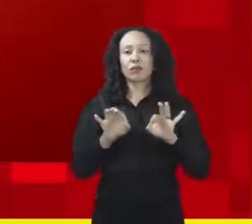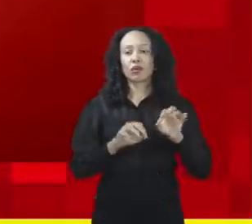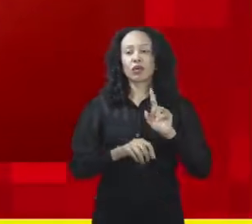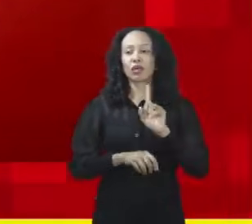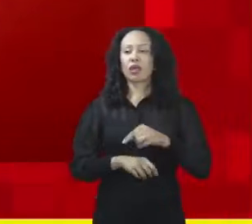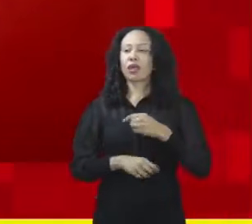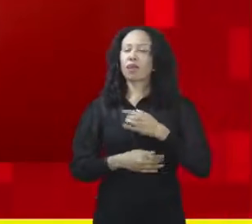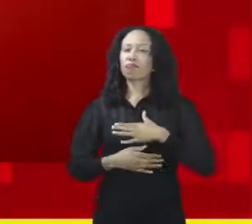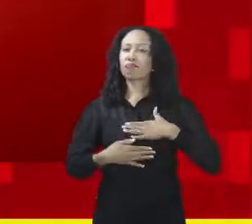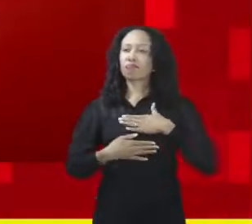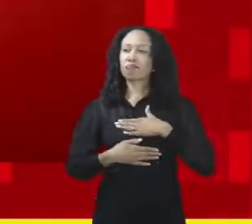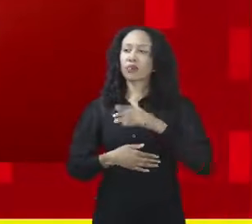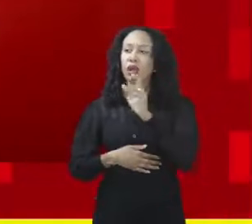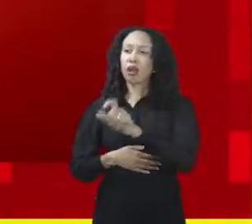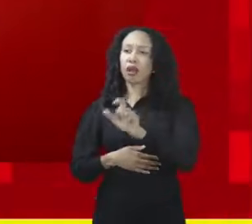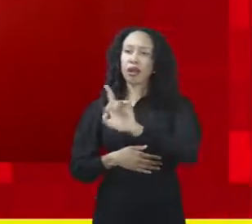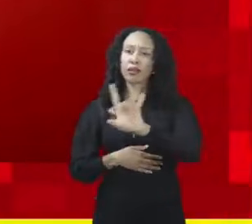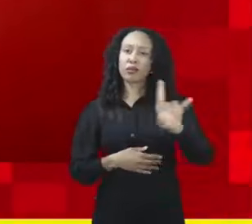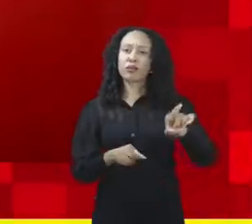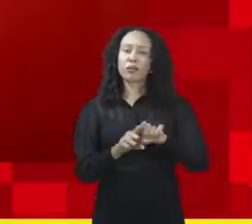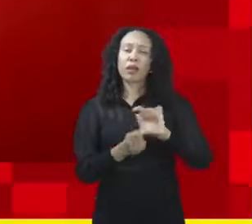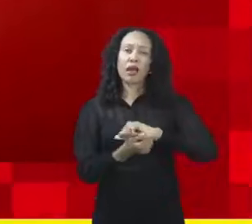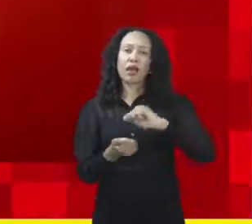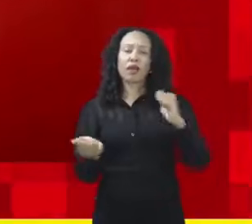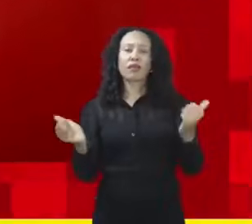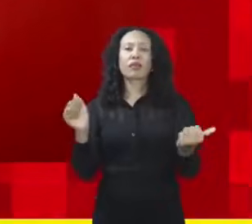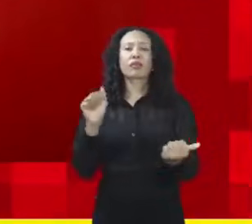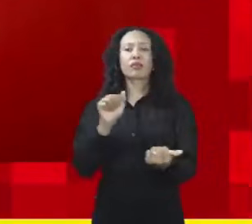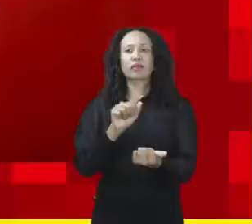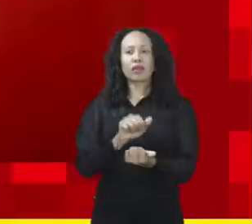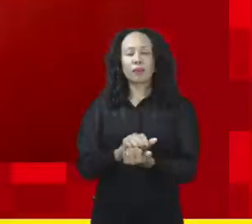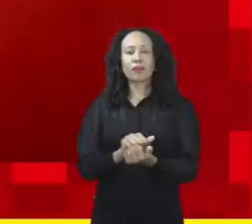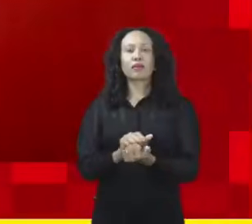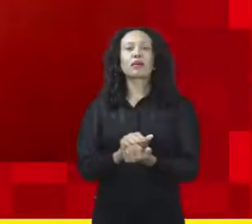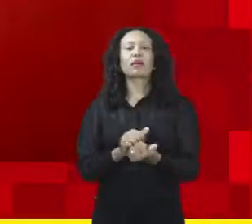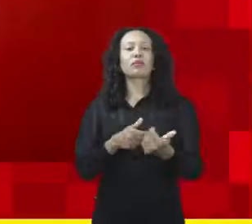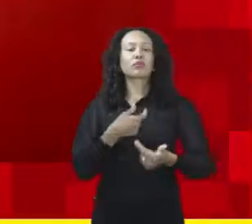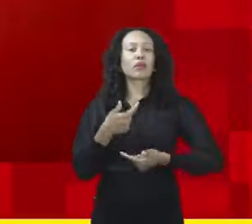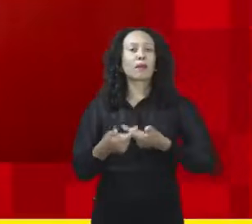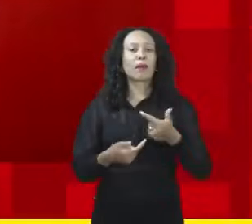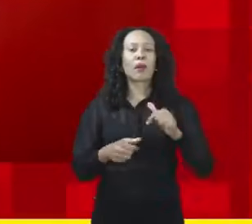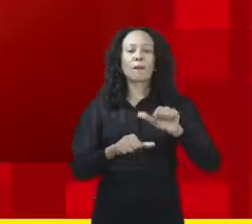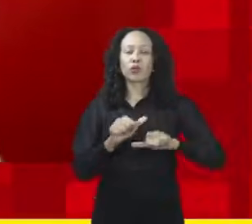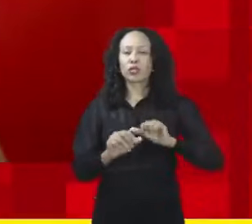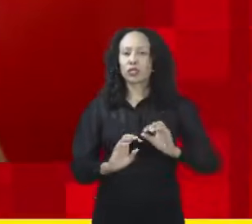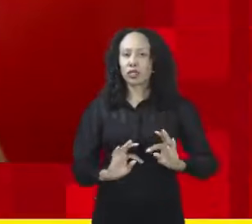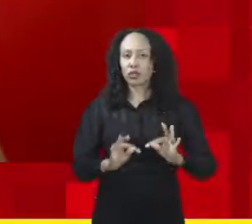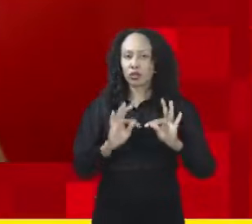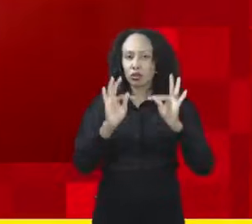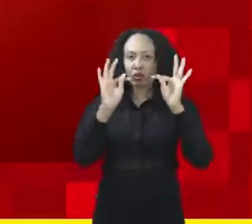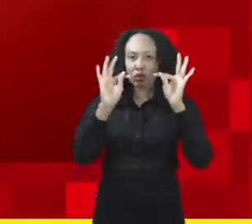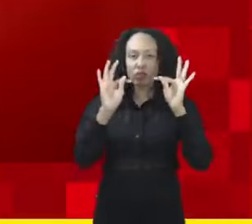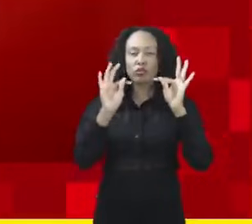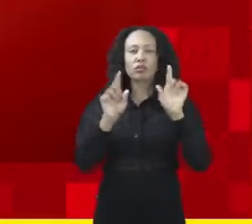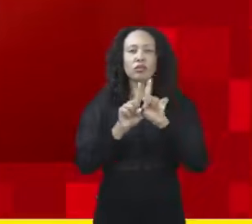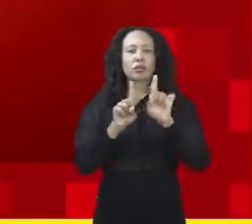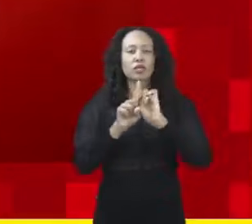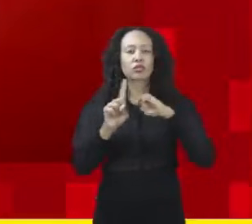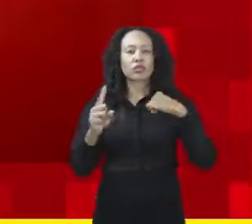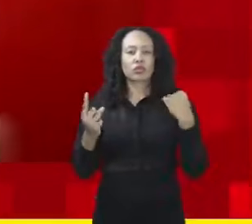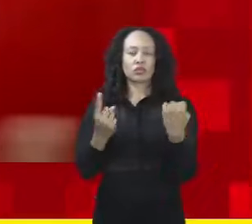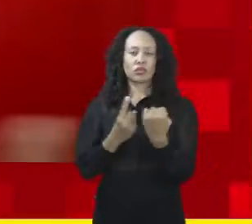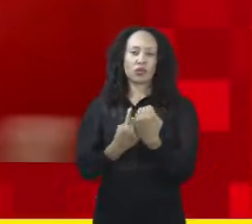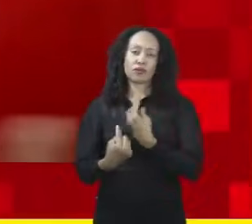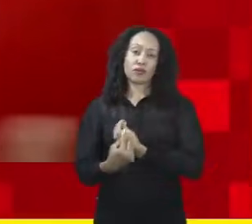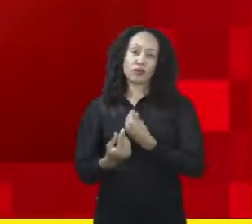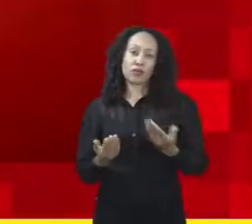trabalhadores e nos adaptando também ao mundo do trabalho, às transformações tecnológicas e sociais que vivemos hoje.